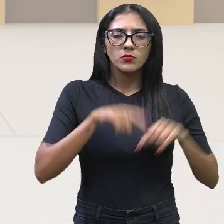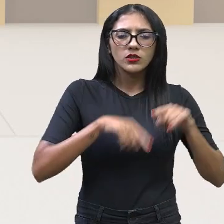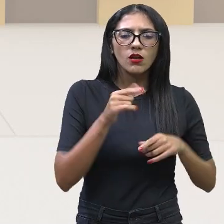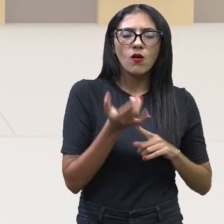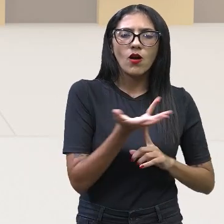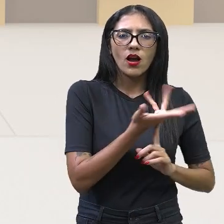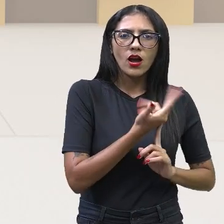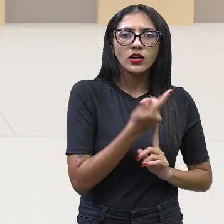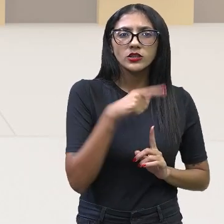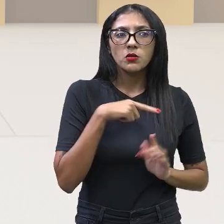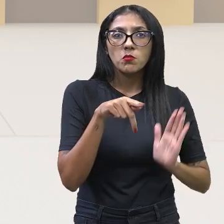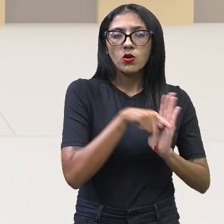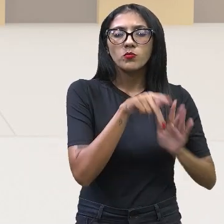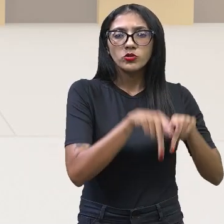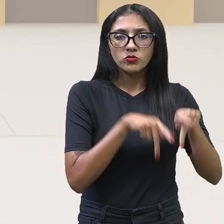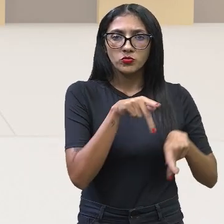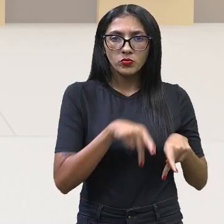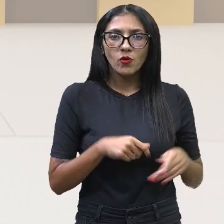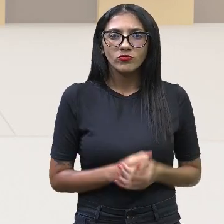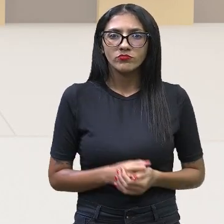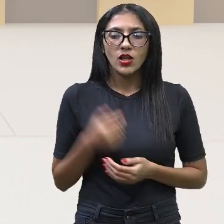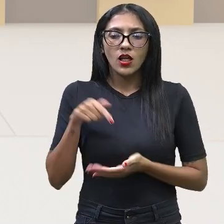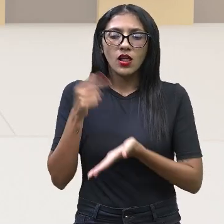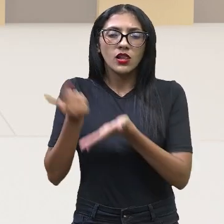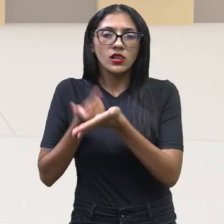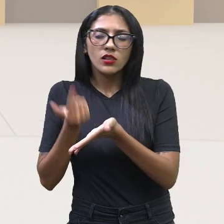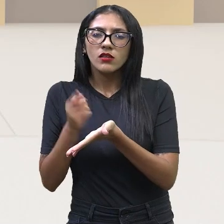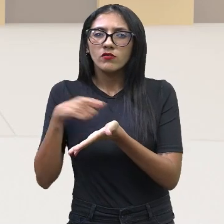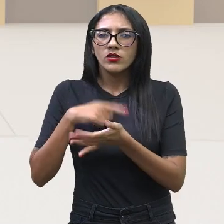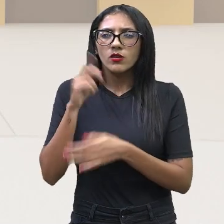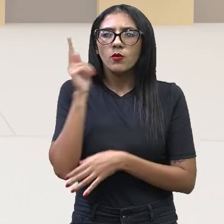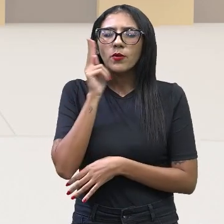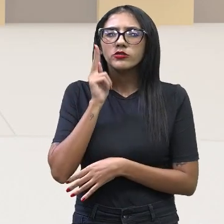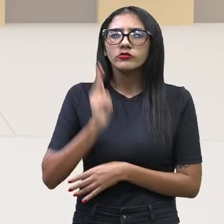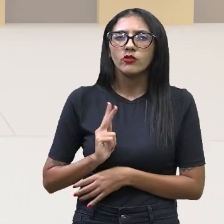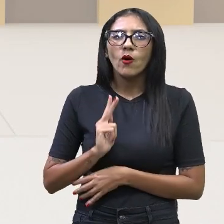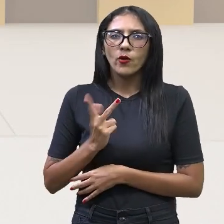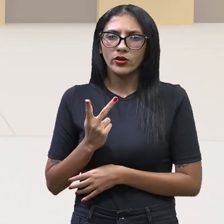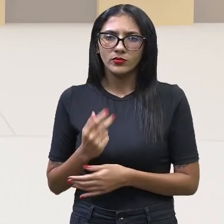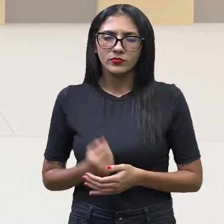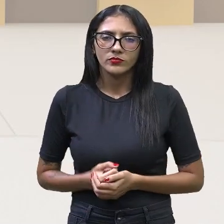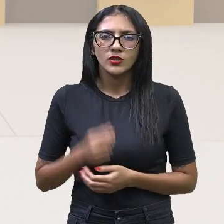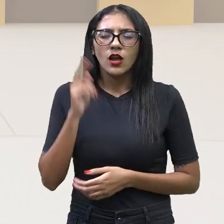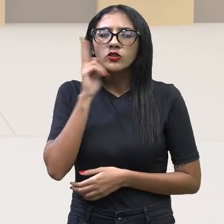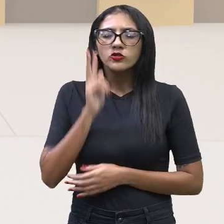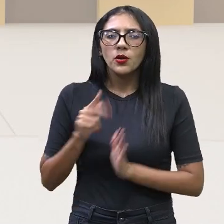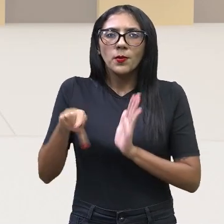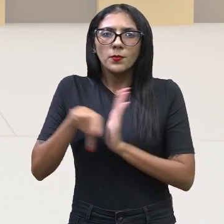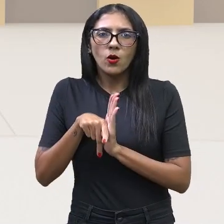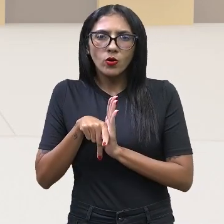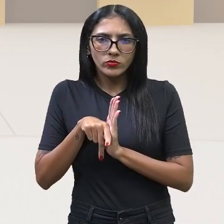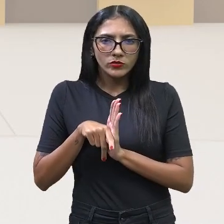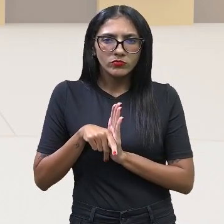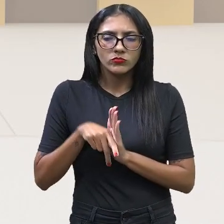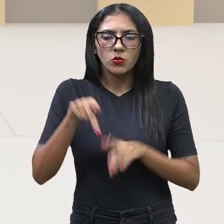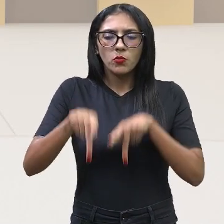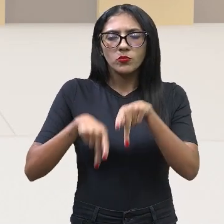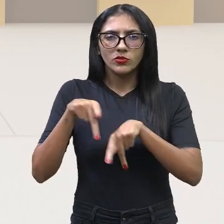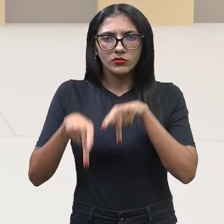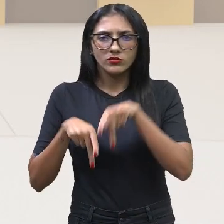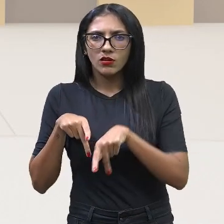no livro, pessoal, ali está a sua história, sua biografia, seus feitos, o